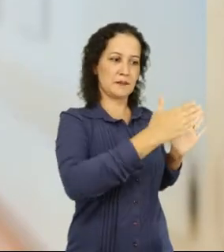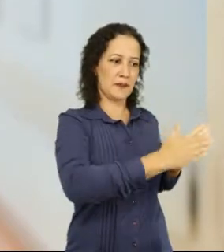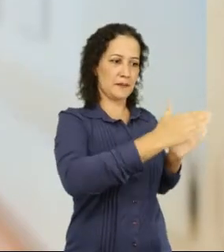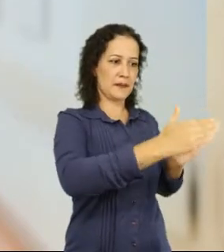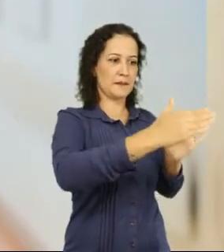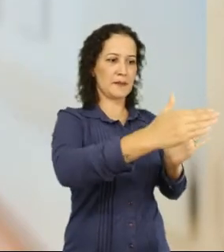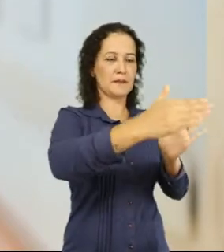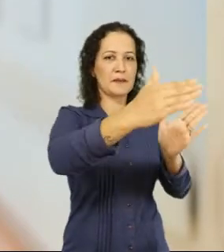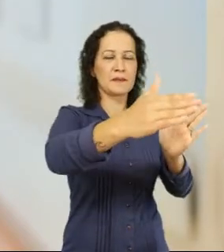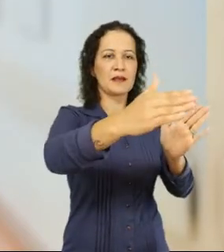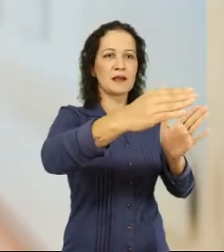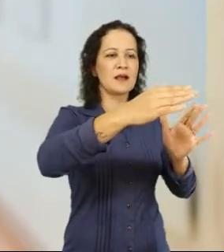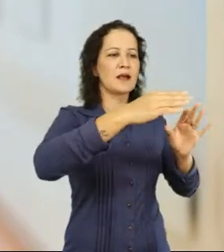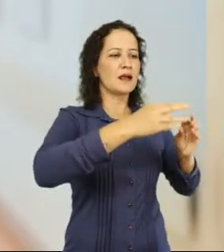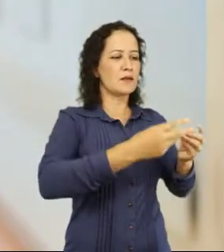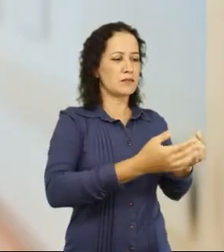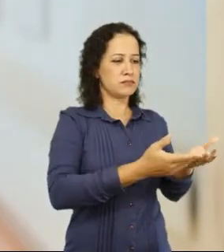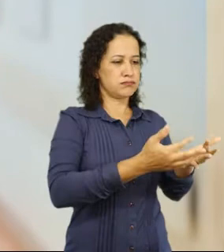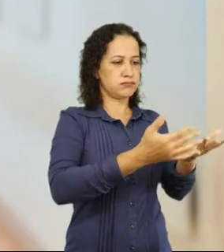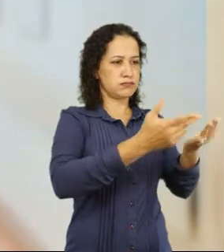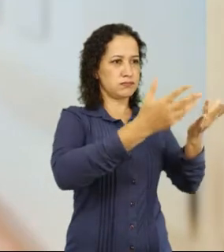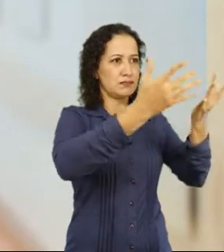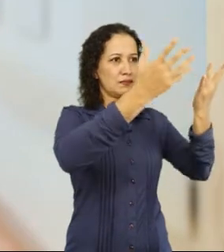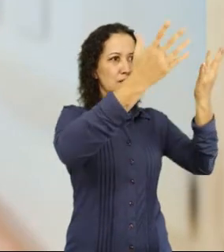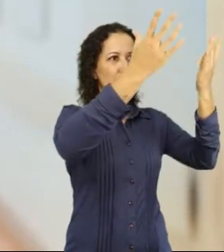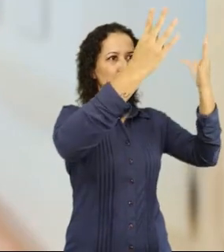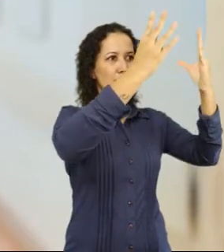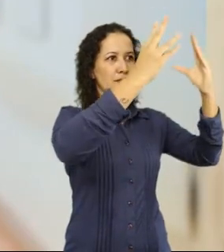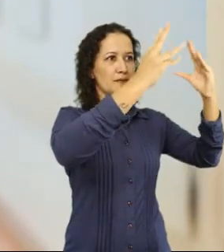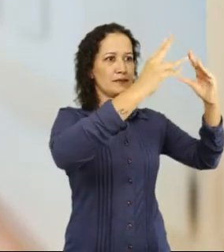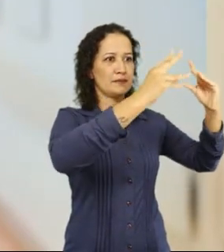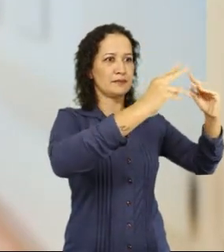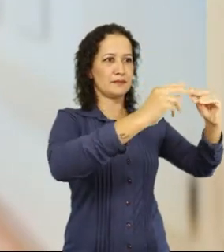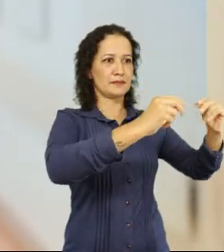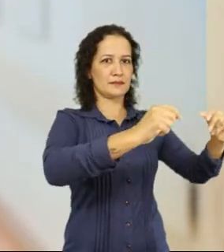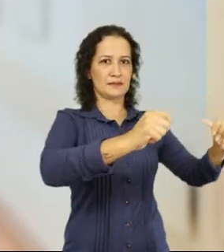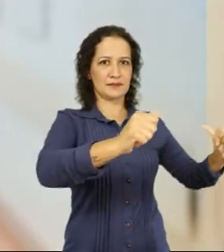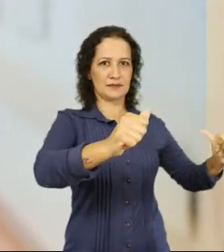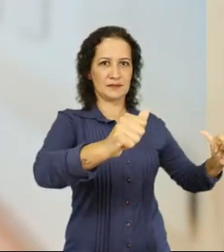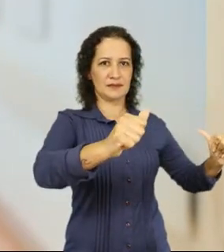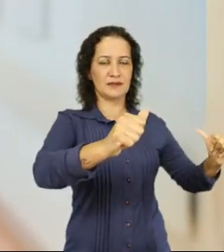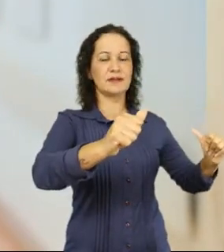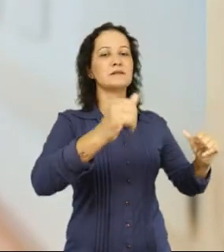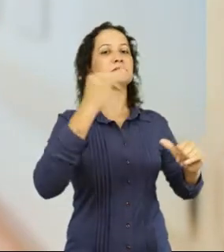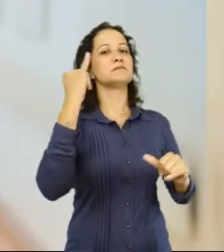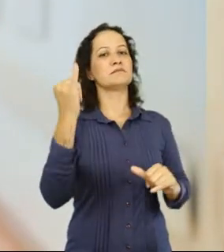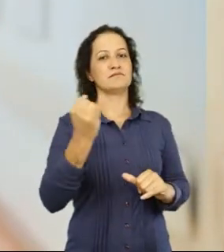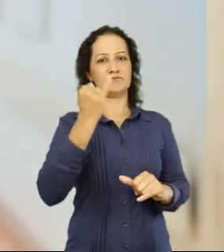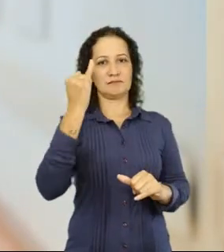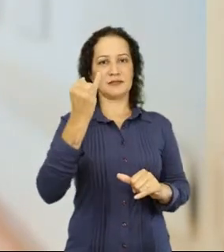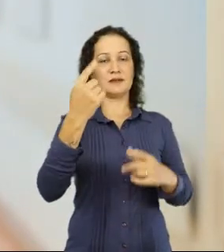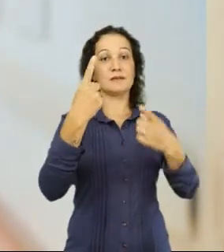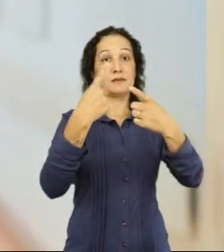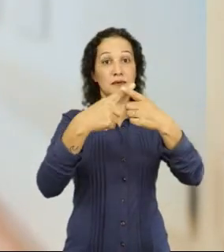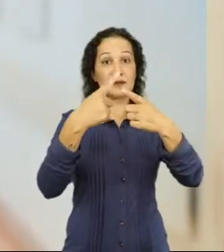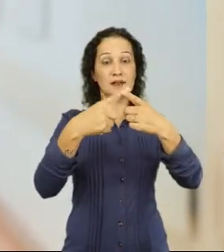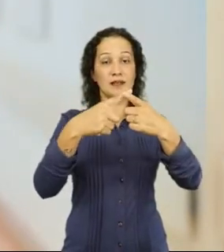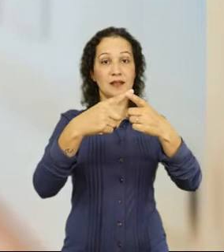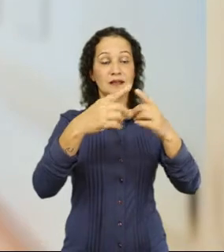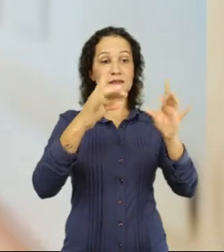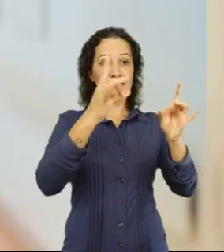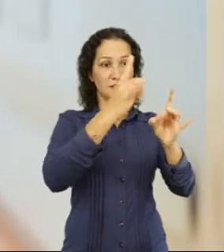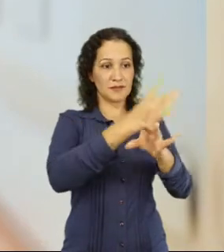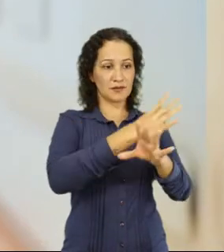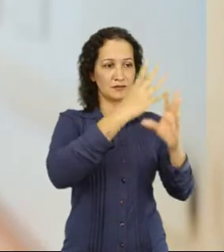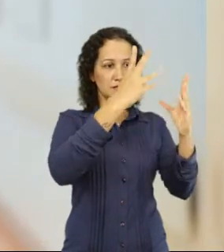que a névoa que é produzida por esses GELOCs, ela suma, ela desapareça. Por conta